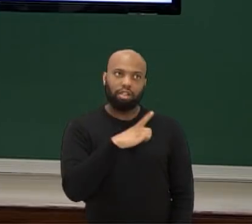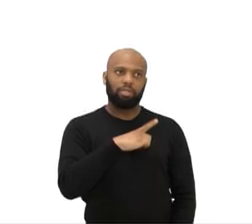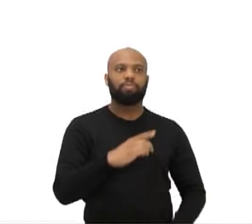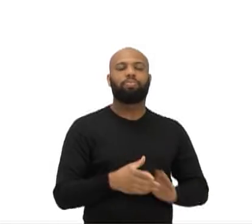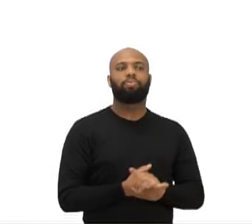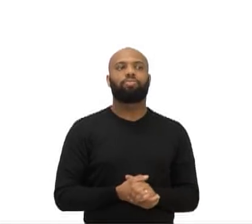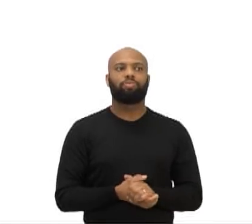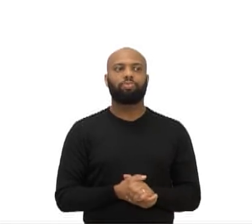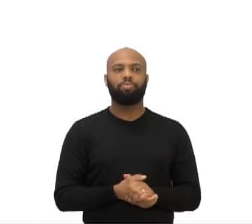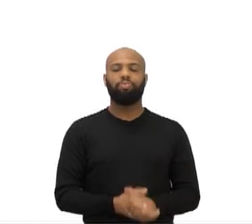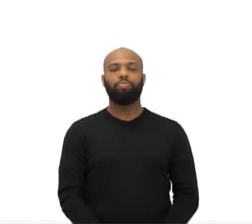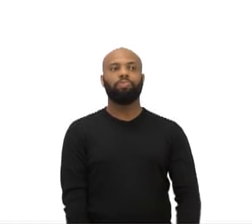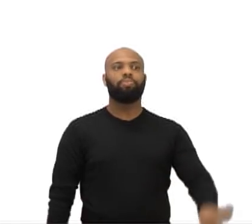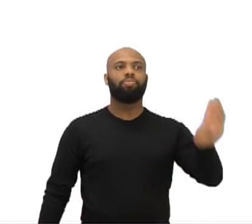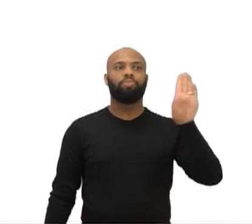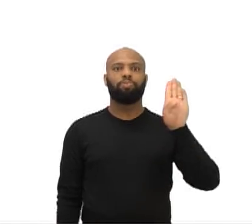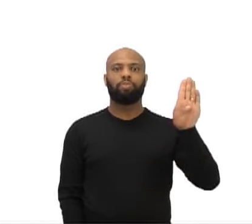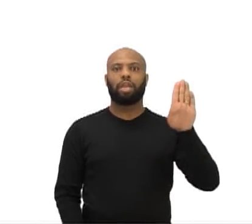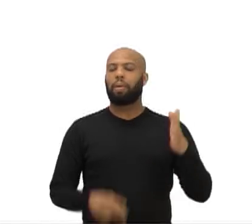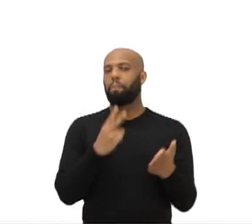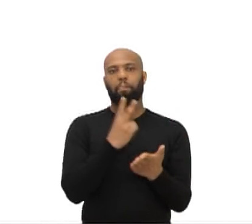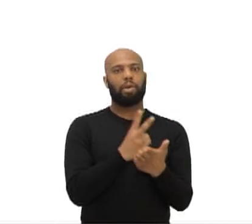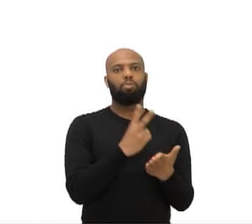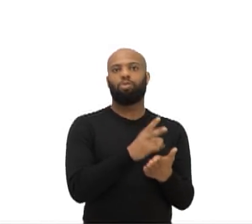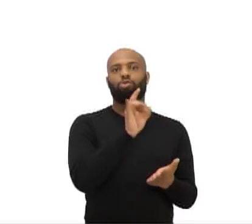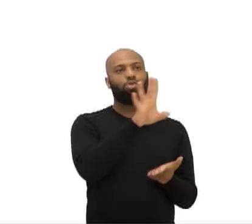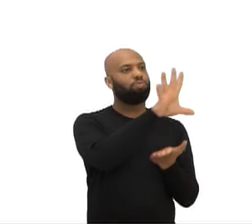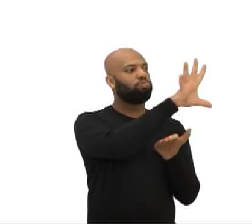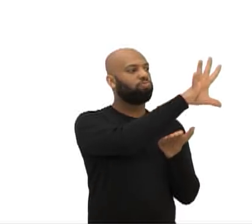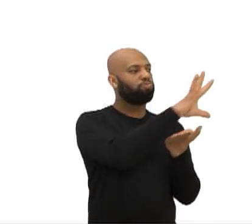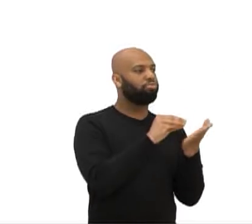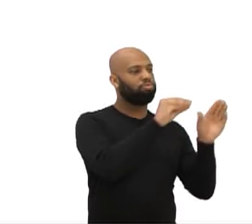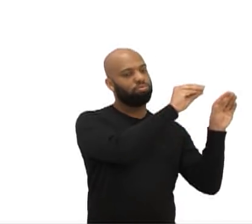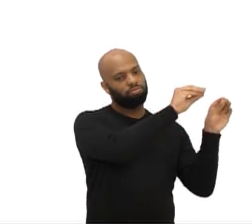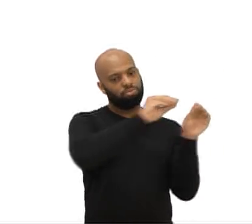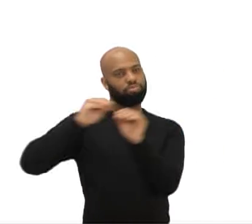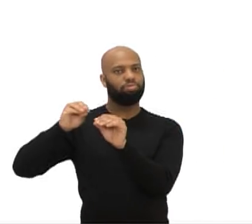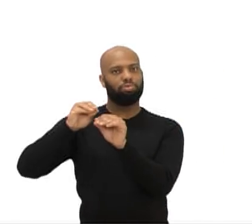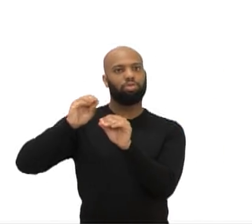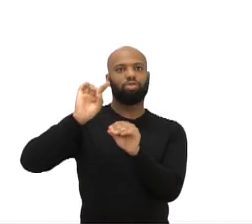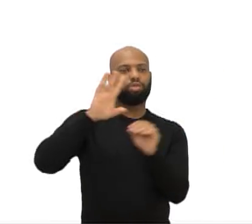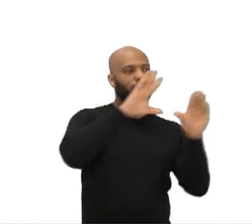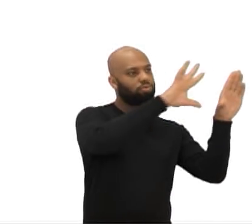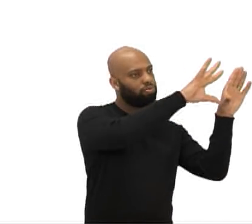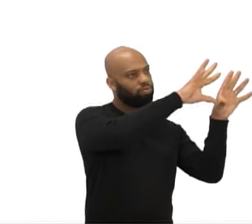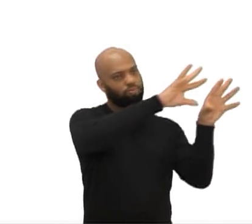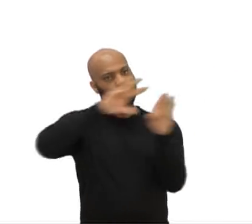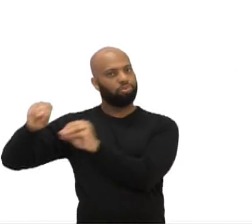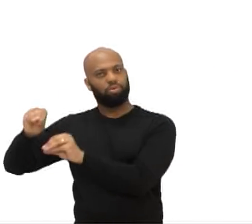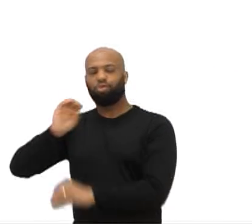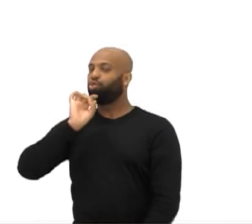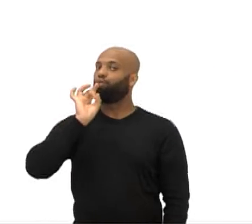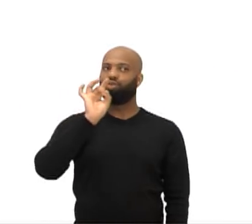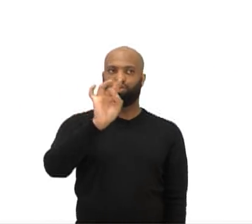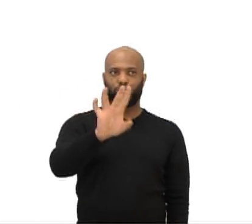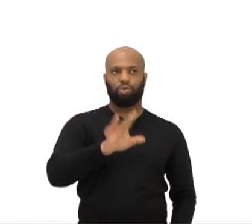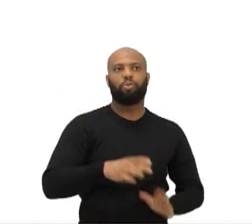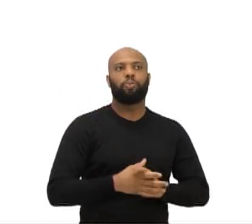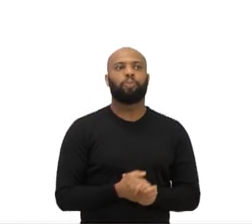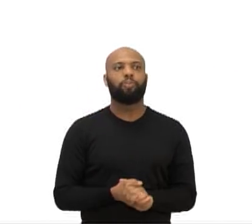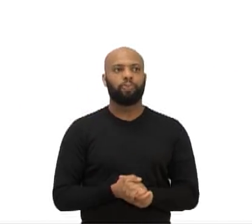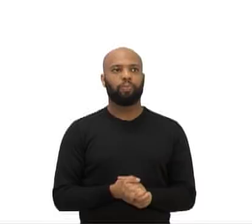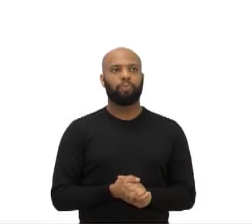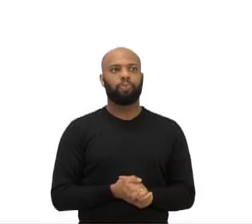original. Na letra B, é a mesma figura, só que ela foi só transladada, ela só se deslocou para o lado